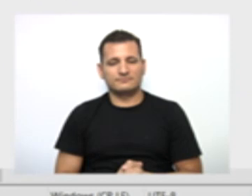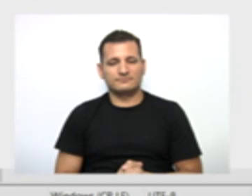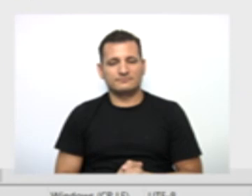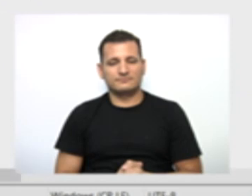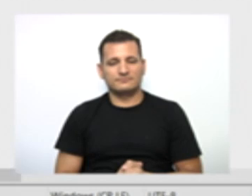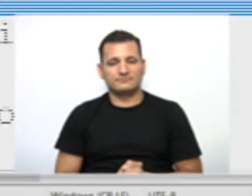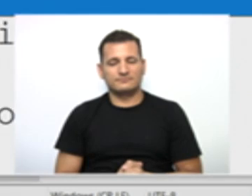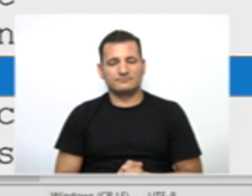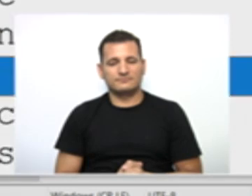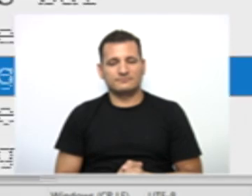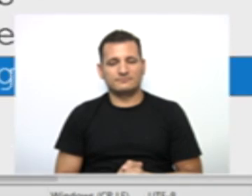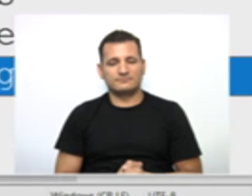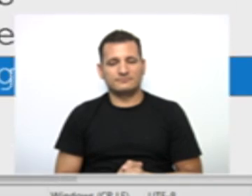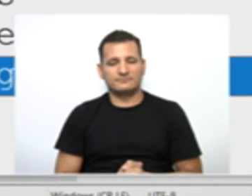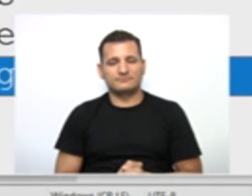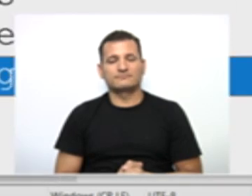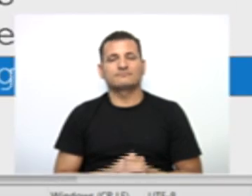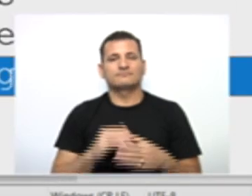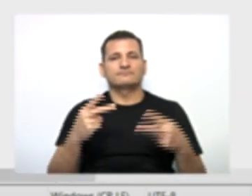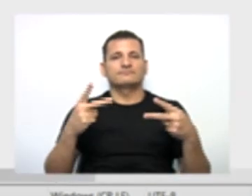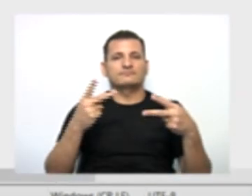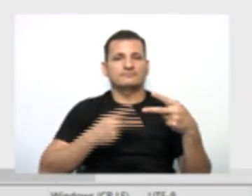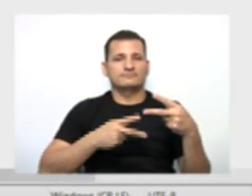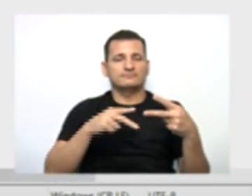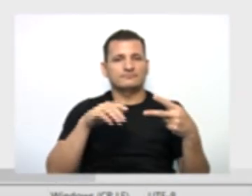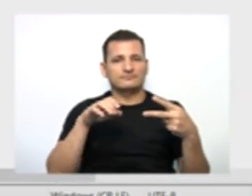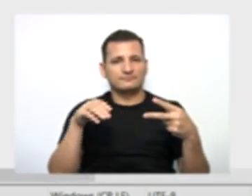fecha a tag strong.